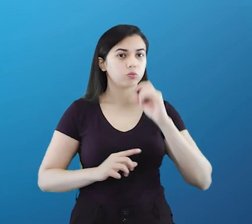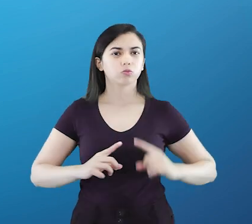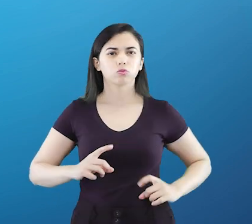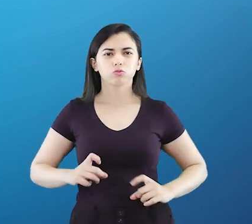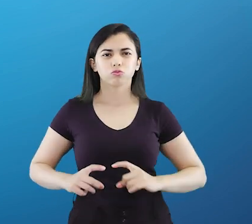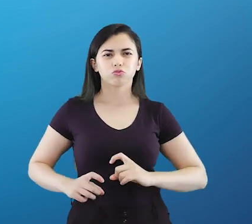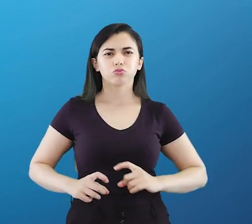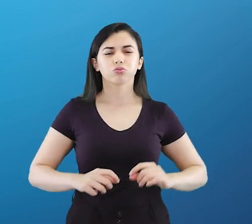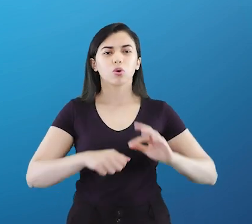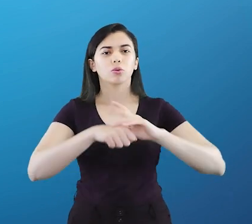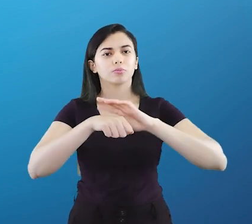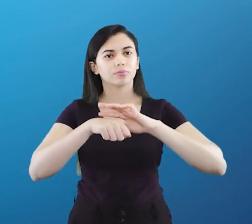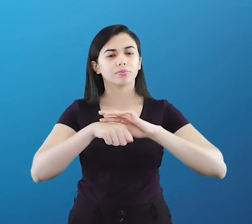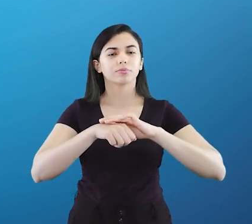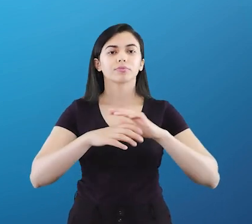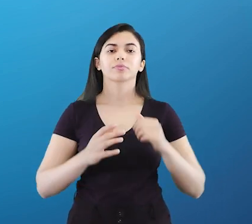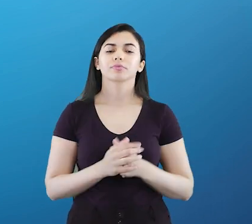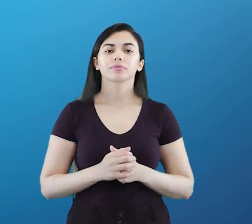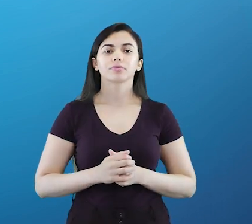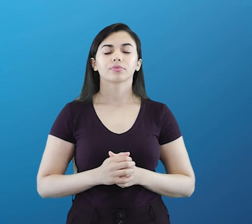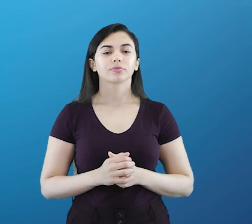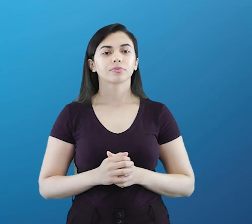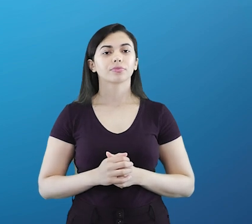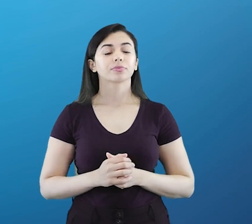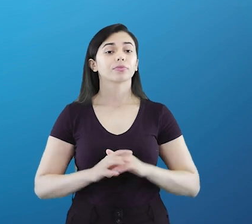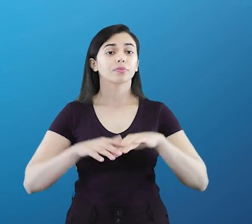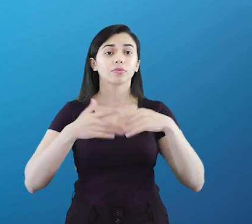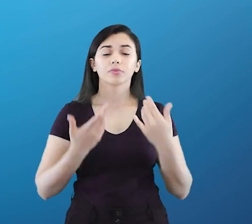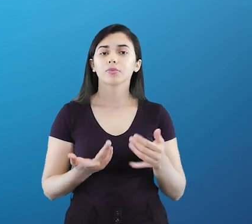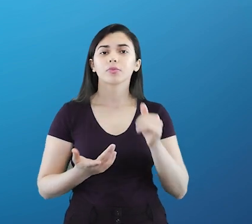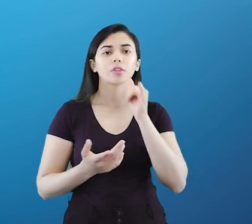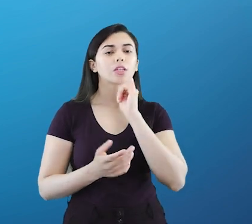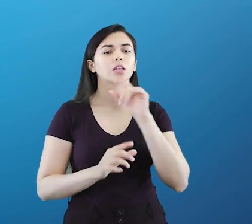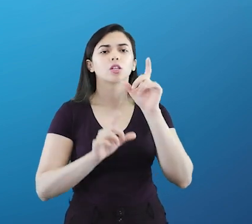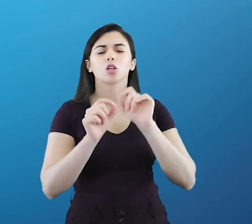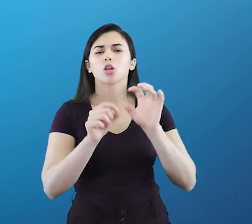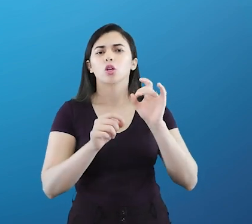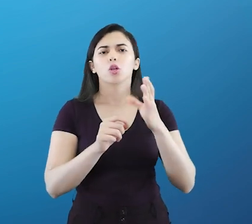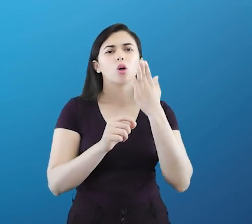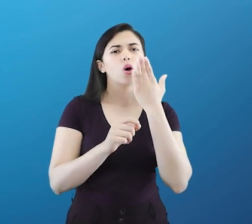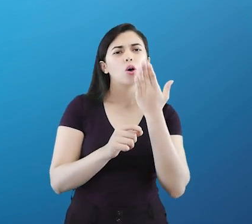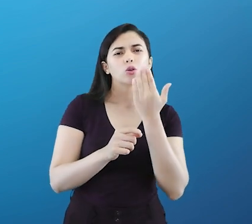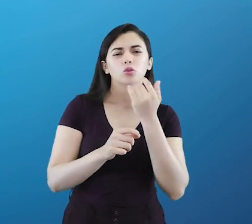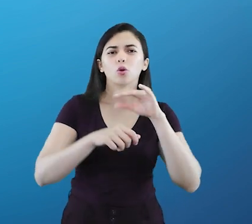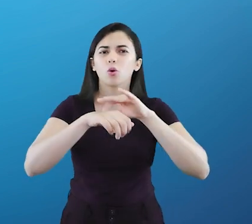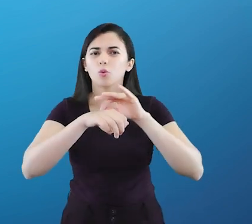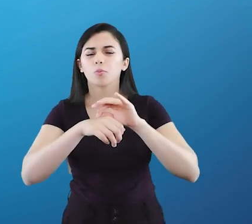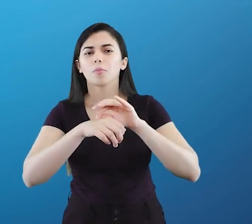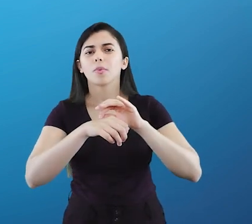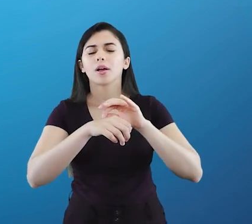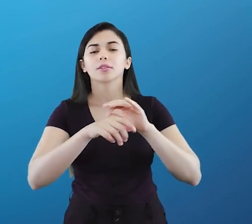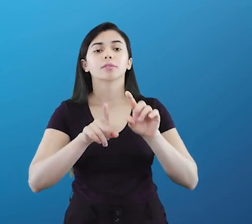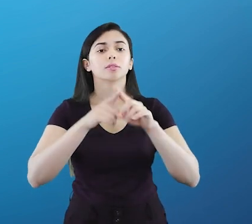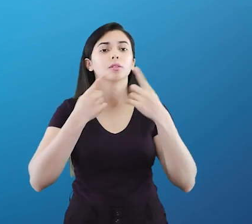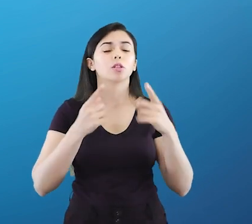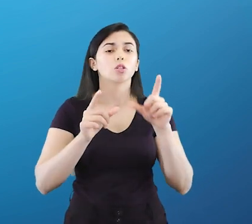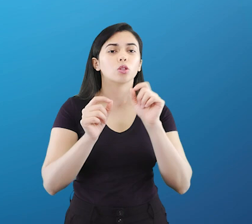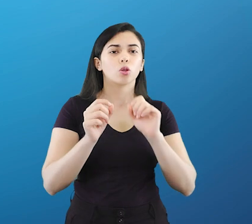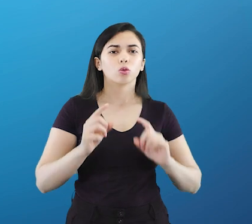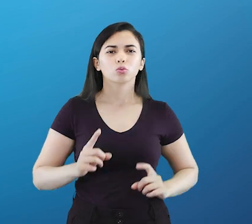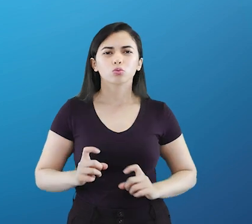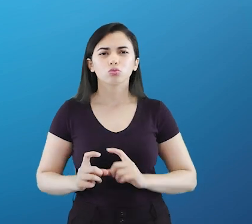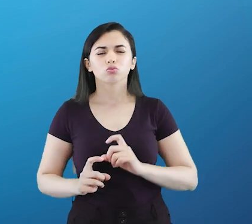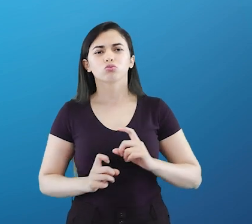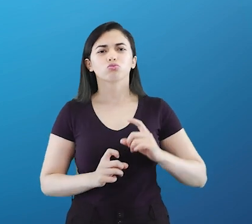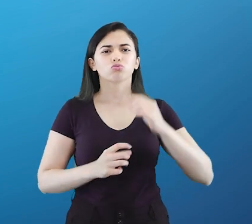temos a ingestão dos ovos diretamente pela pessoa. Então não é mais a ingestão da carne com a larva, e sim já dos ovos diretamente pela pessoa